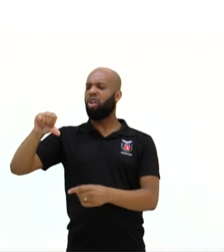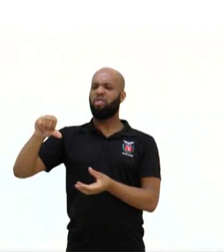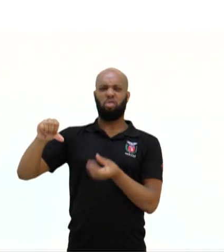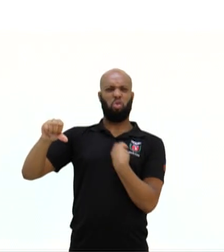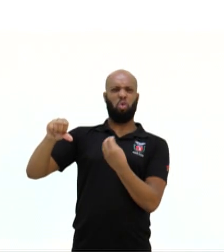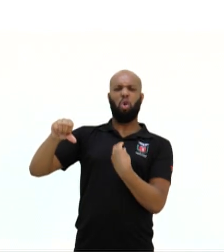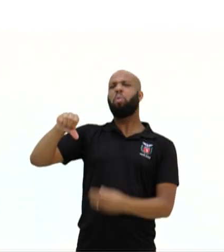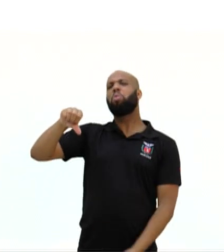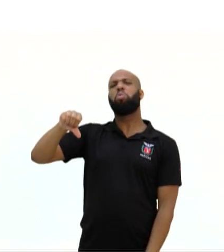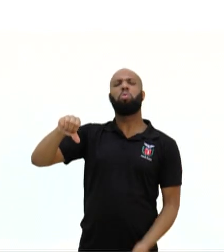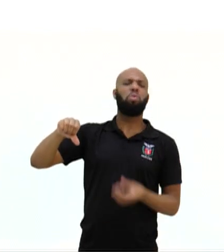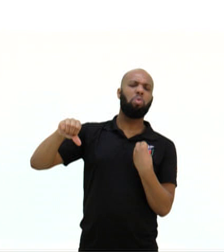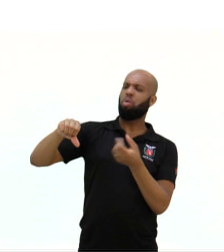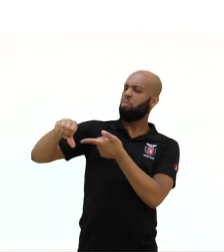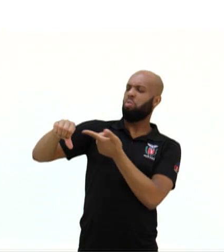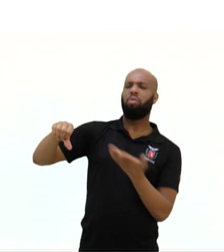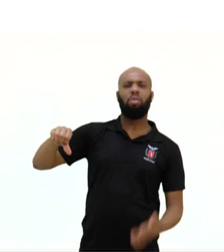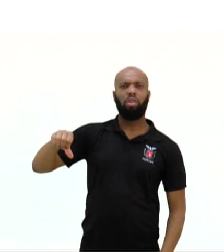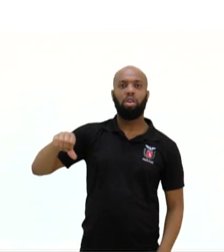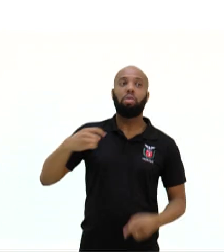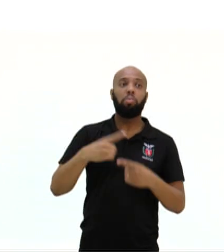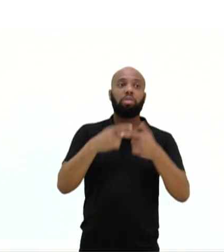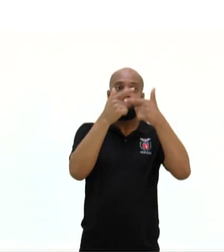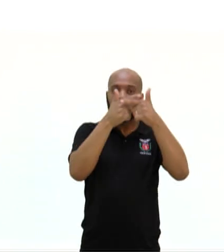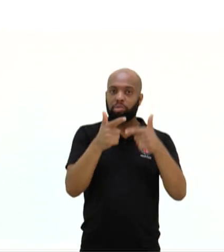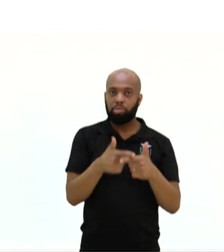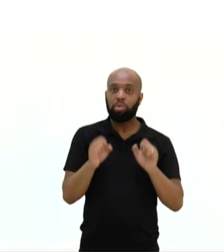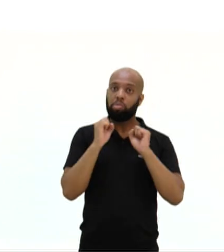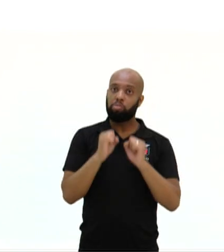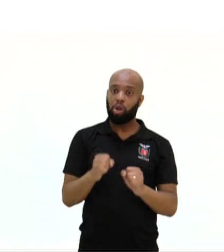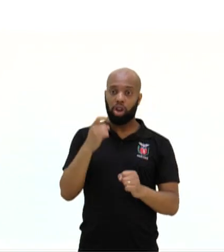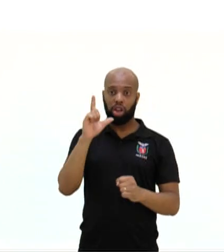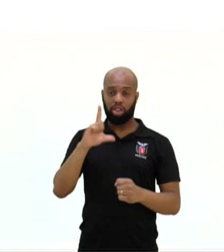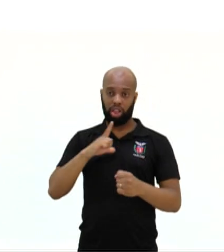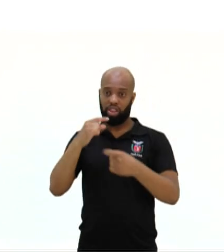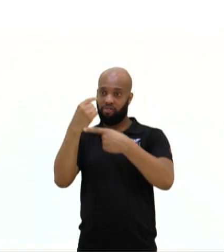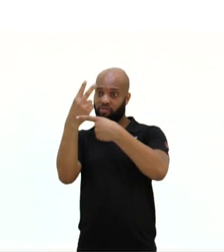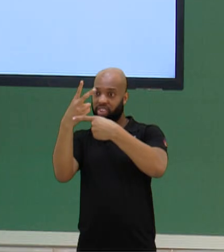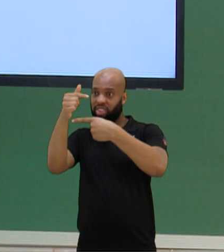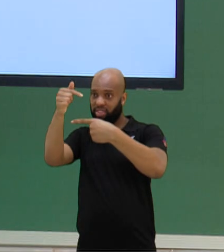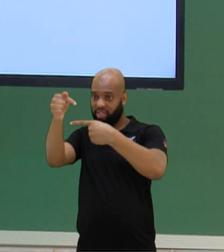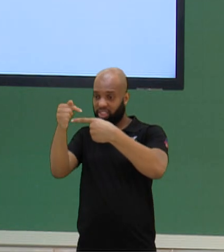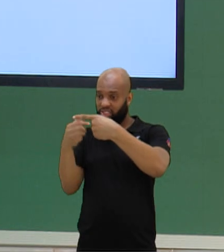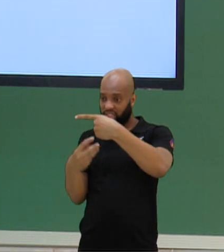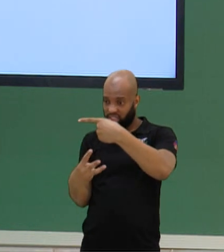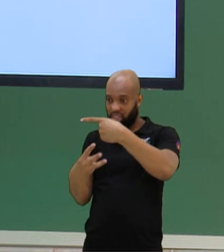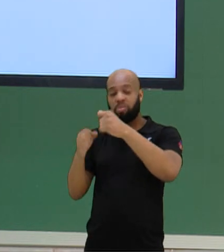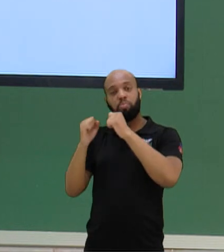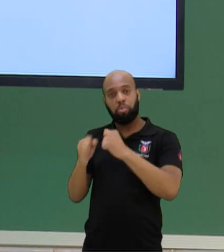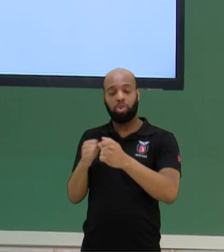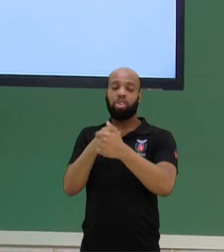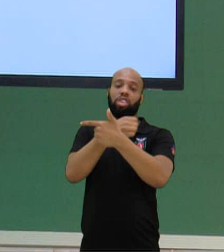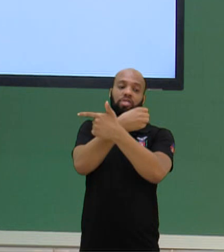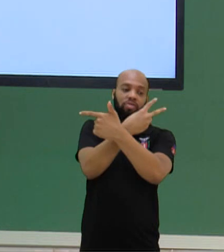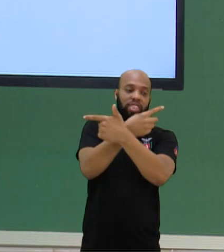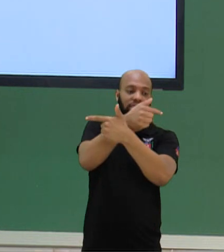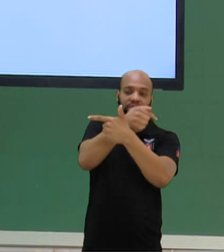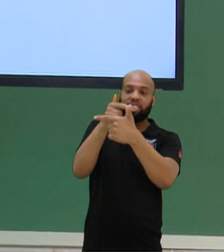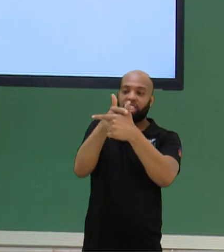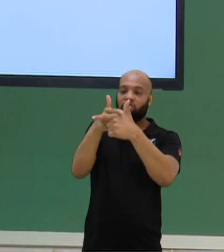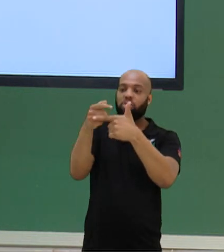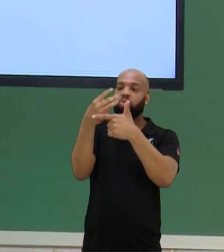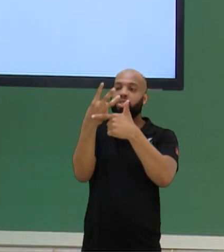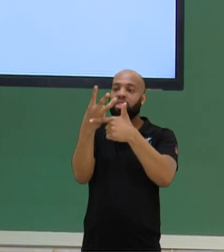9, professora? Então, a professora já simplificou aqui, ó. Vocês podem fazer isso, ó, 27. Certo? Simplifica com o 3,